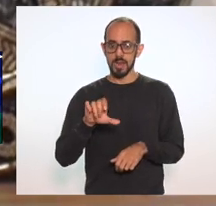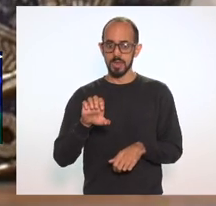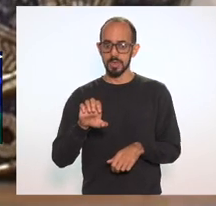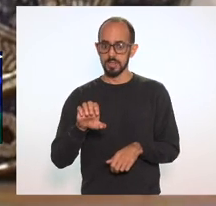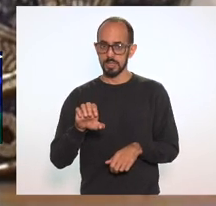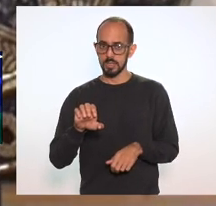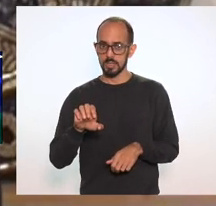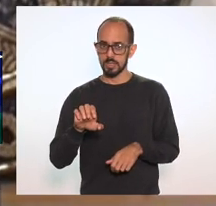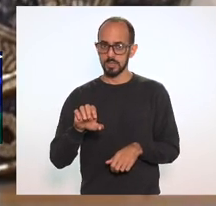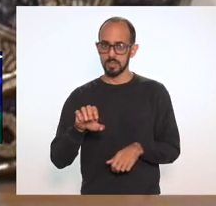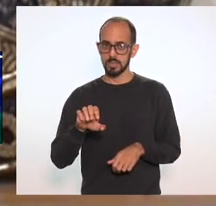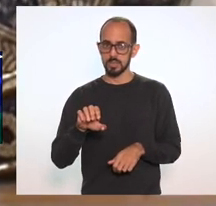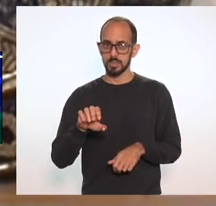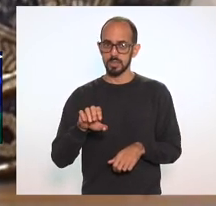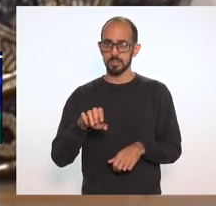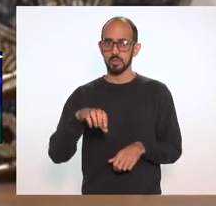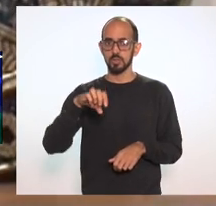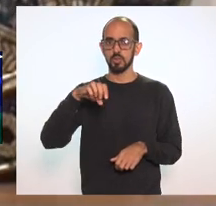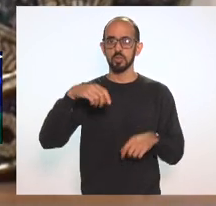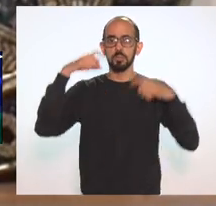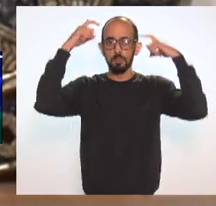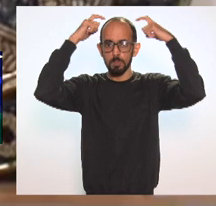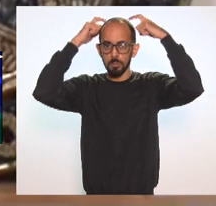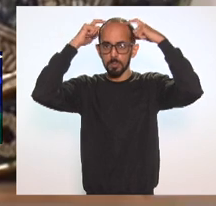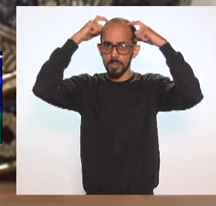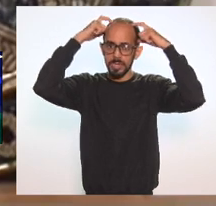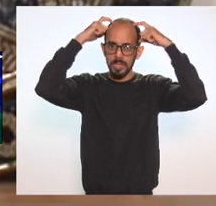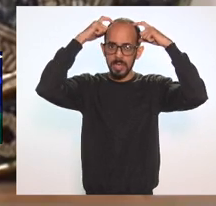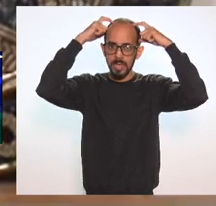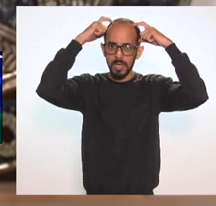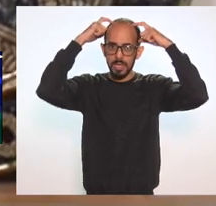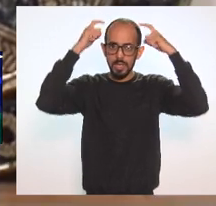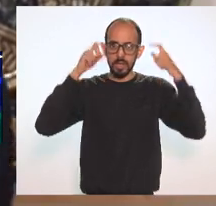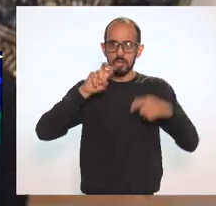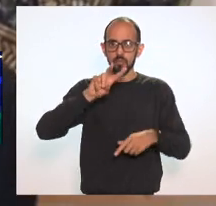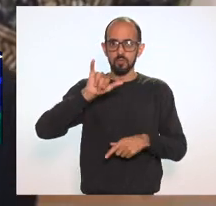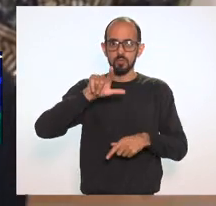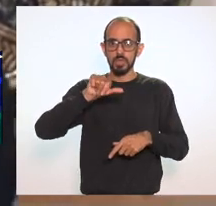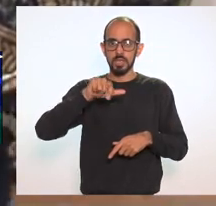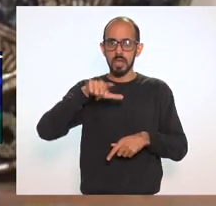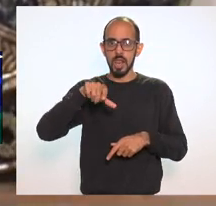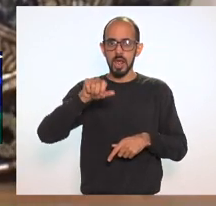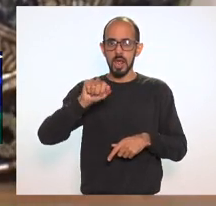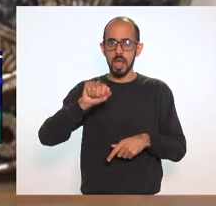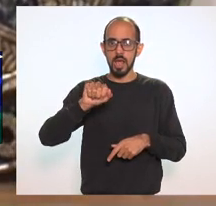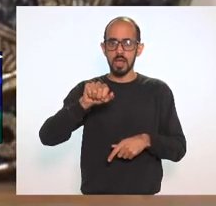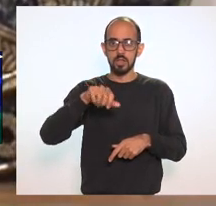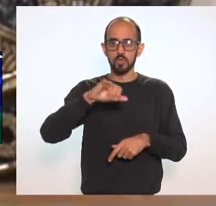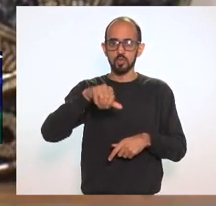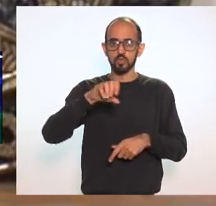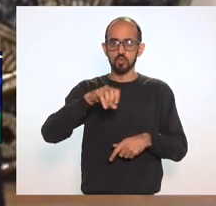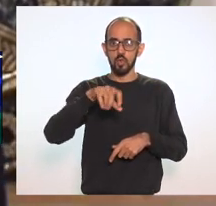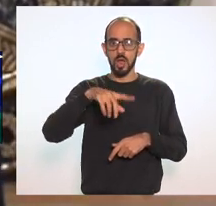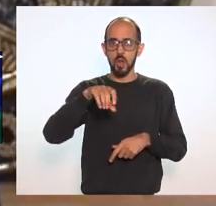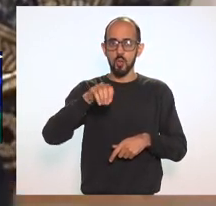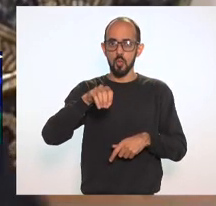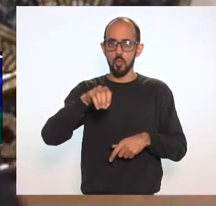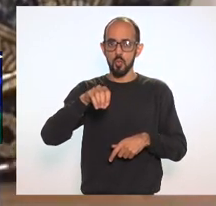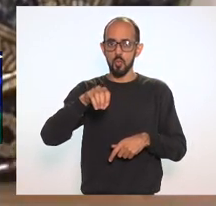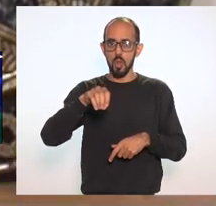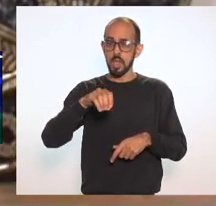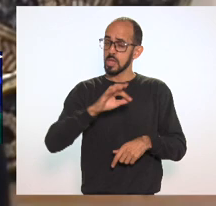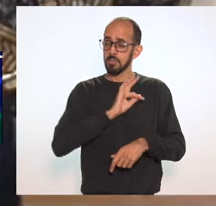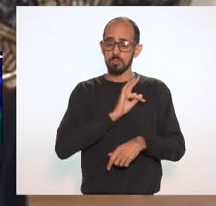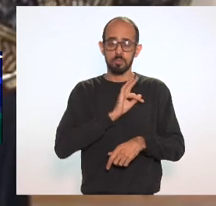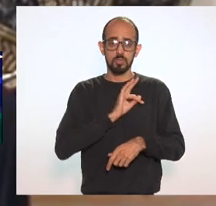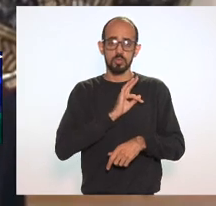João e aliás a polícia militar não pode entrar na vila do João ou em qualquer outro lugar porque existe uma decisão